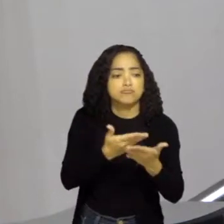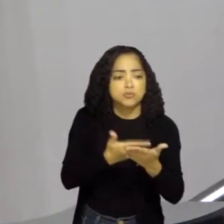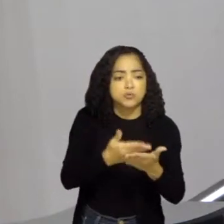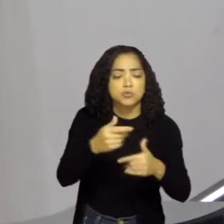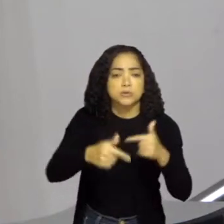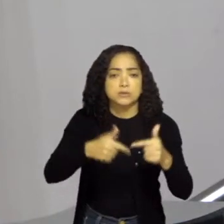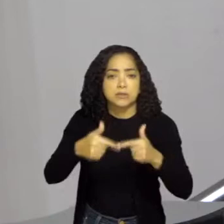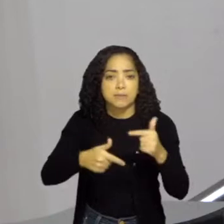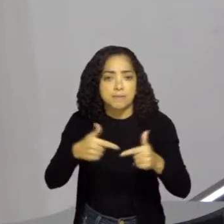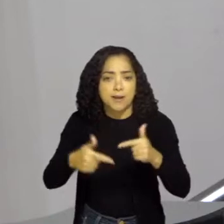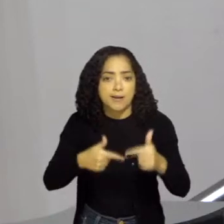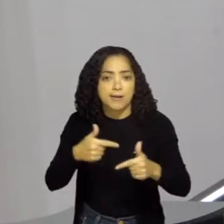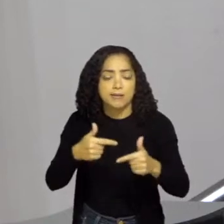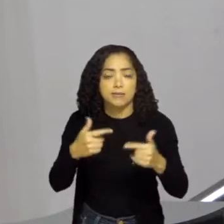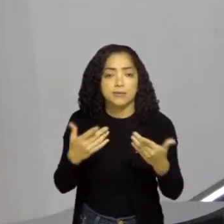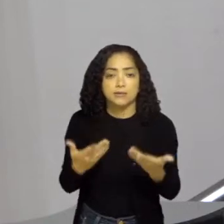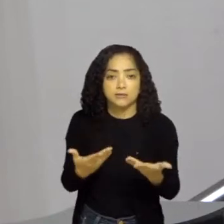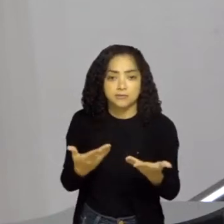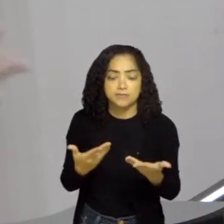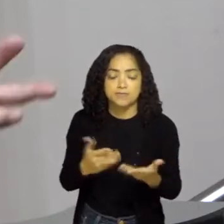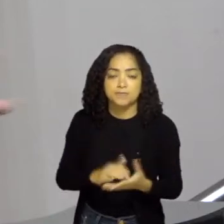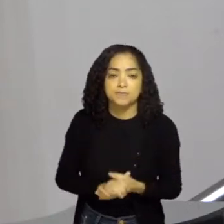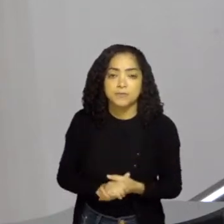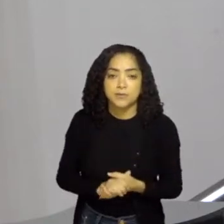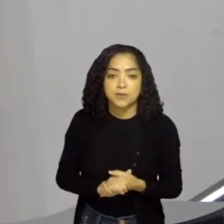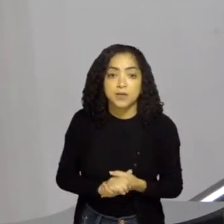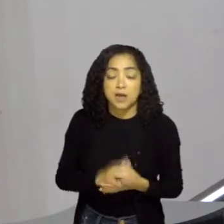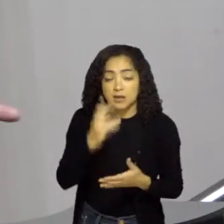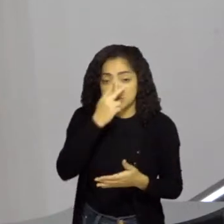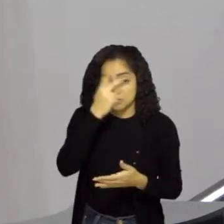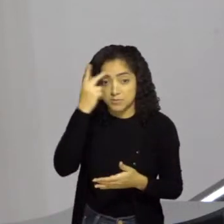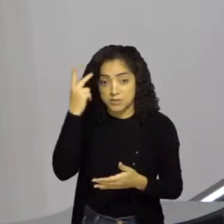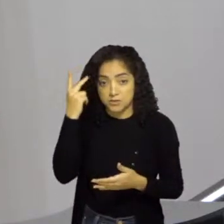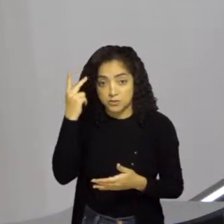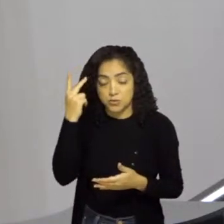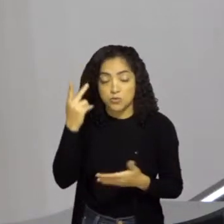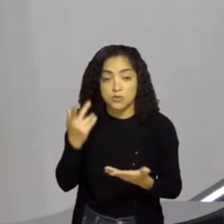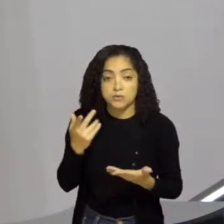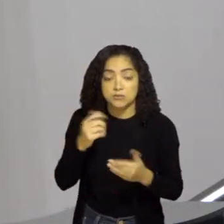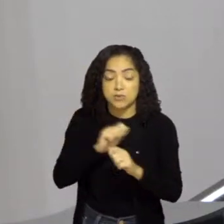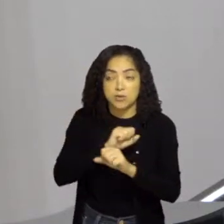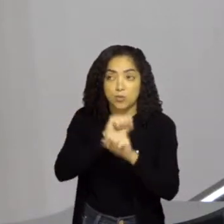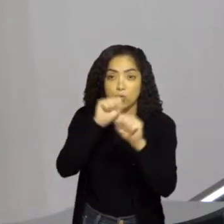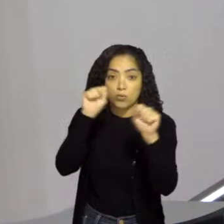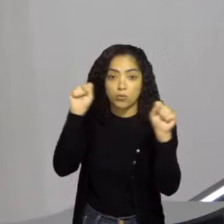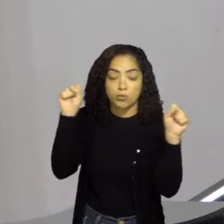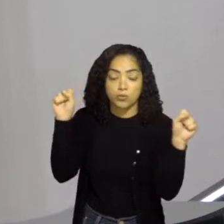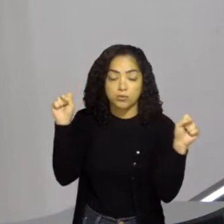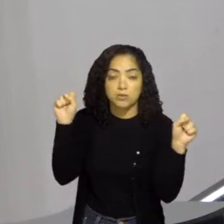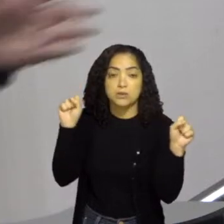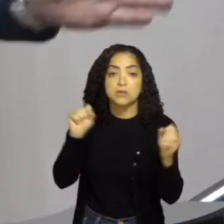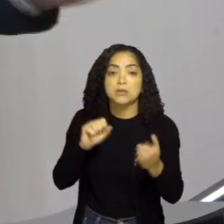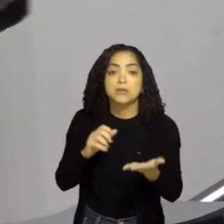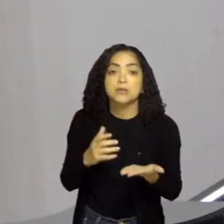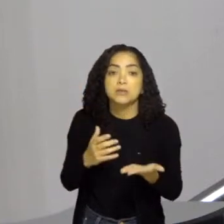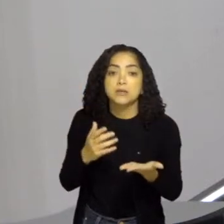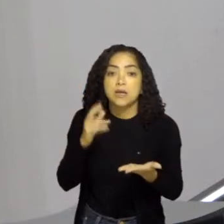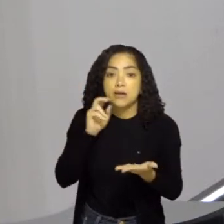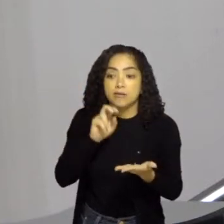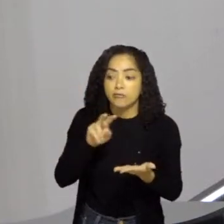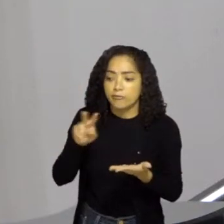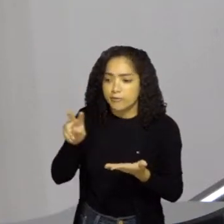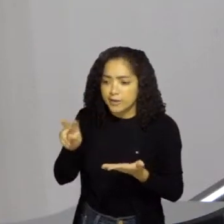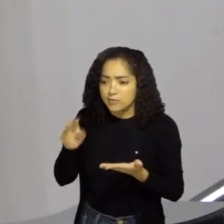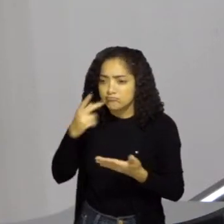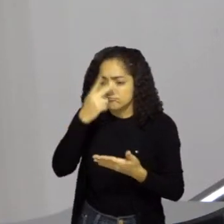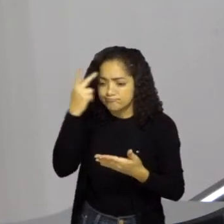trabalha, que as pessoas, quando acordam pela manhã, vê deitado